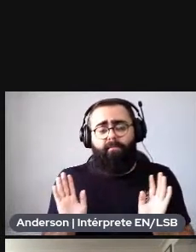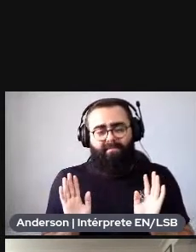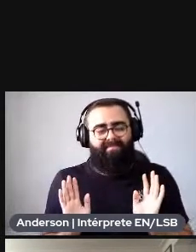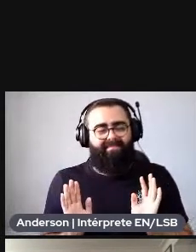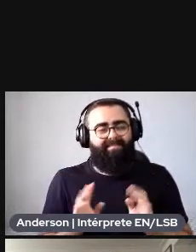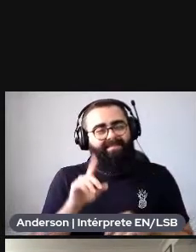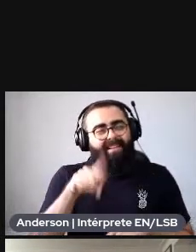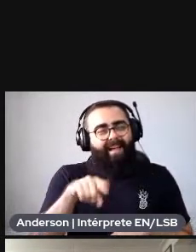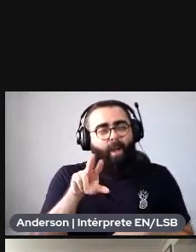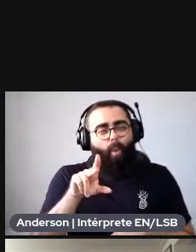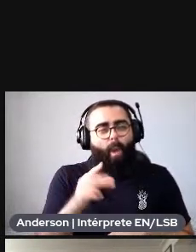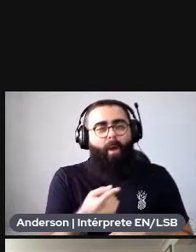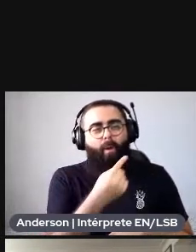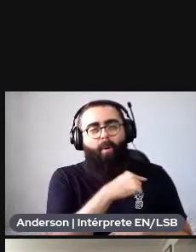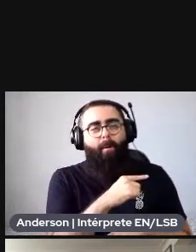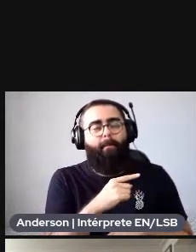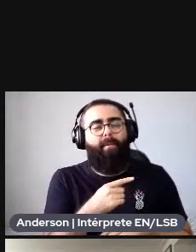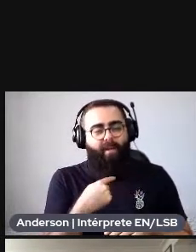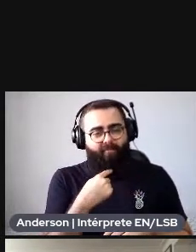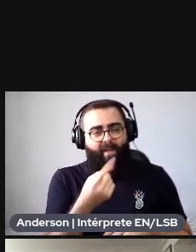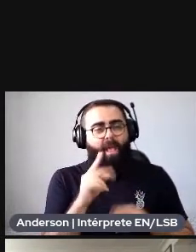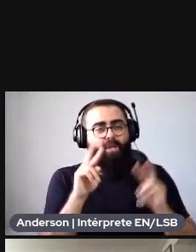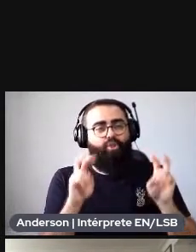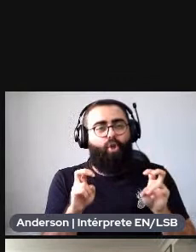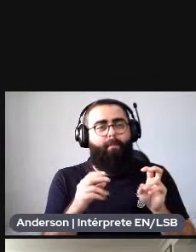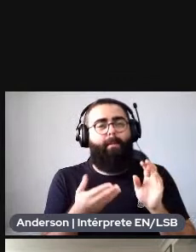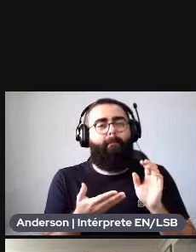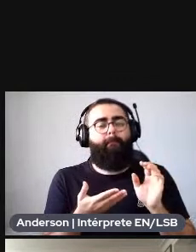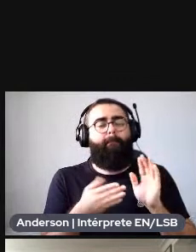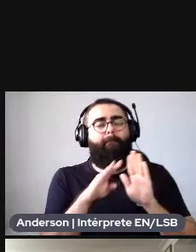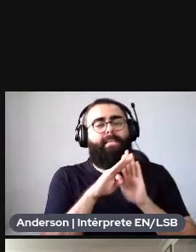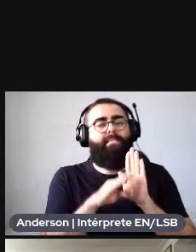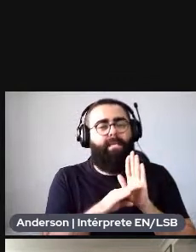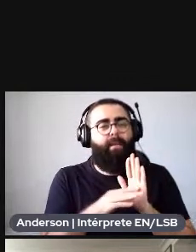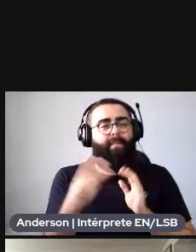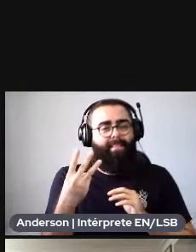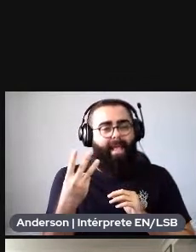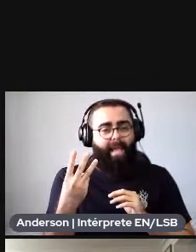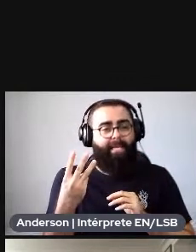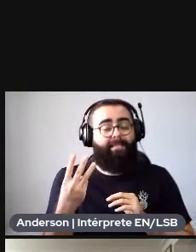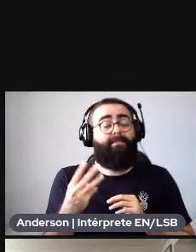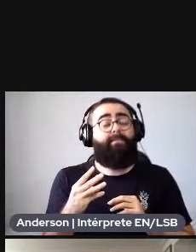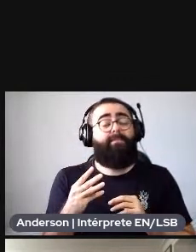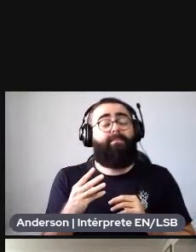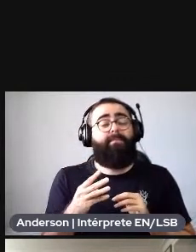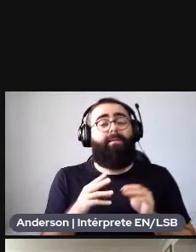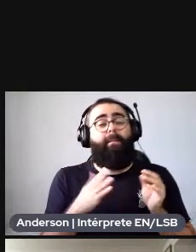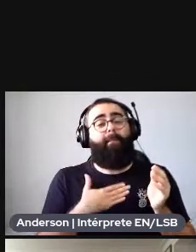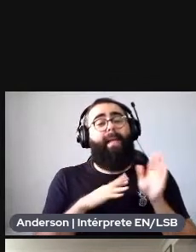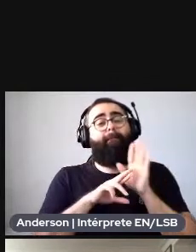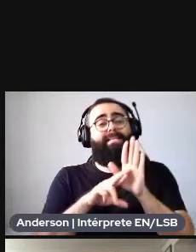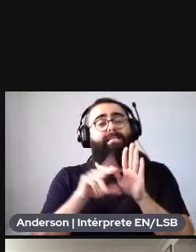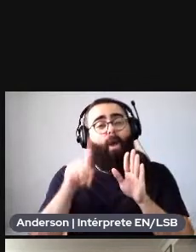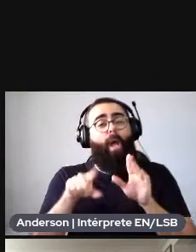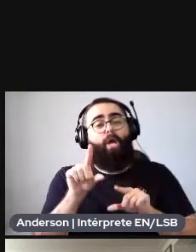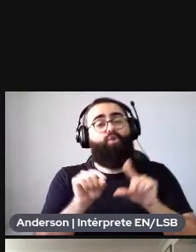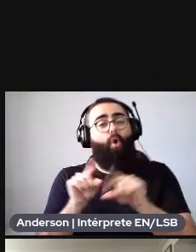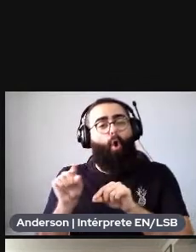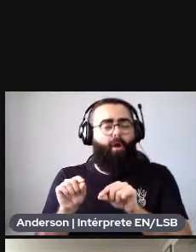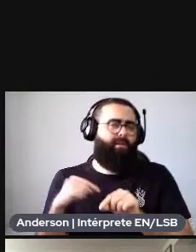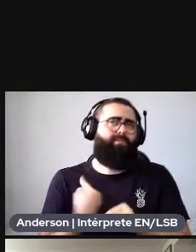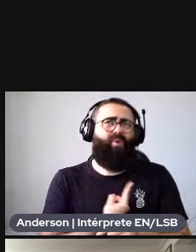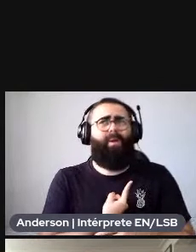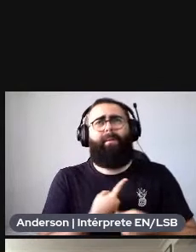Portanto, a ideia da significação como escolha. E, portanto, pensar nisto, se de facto corresponde a